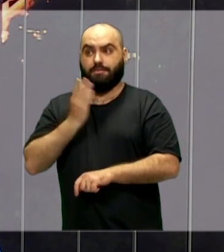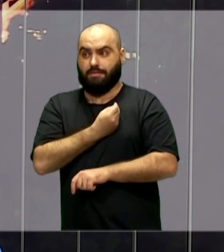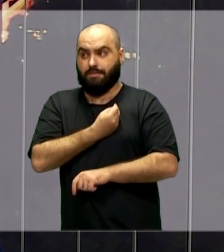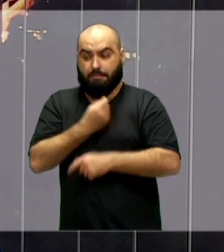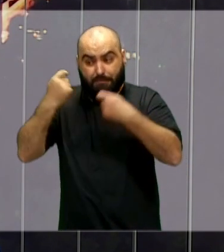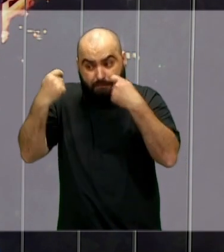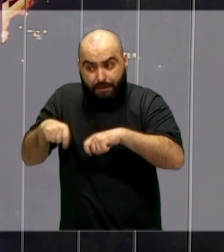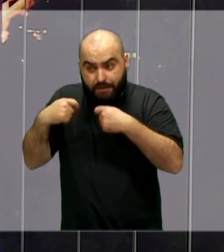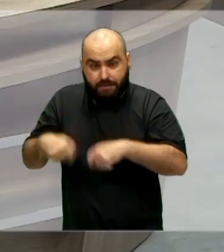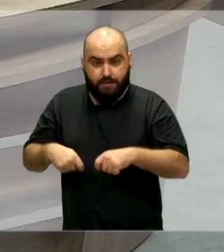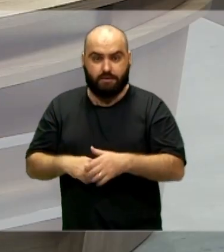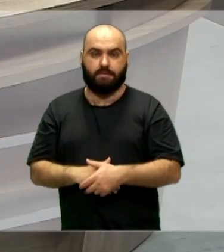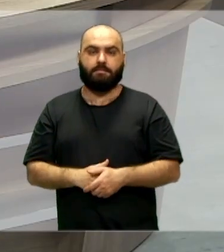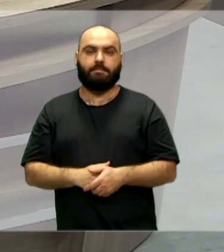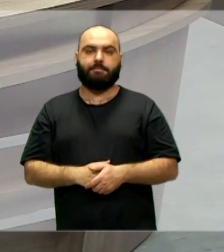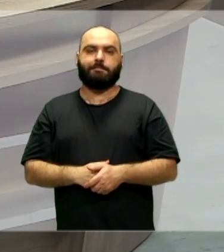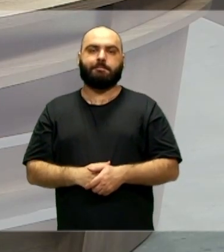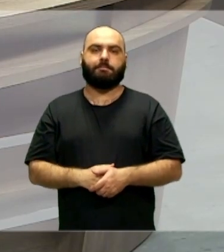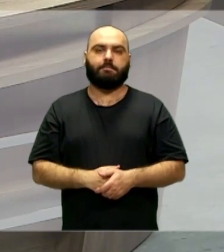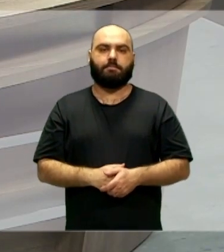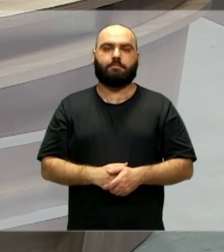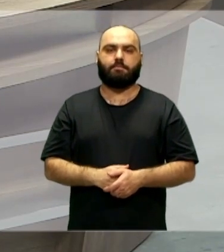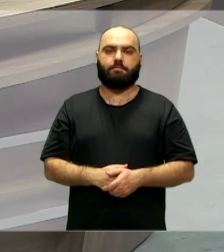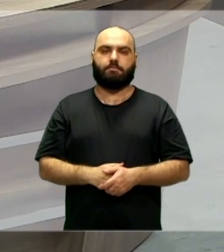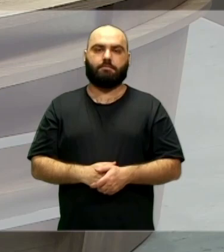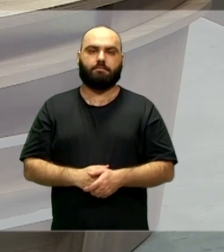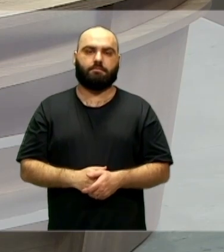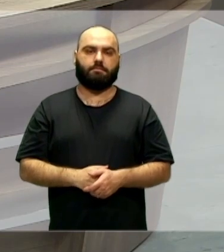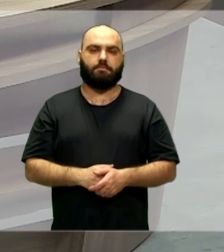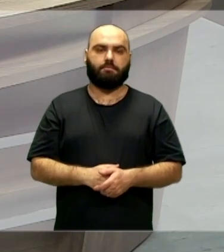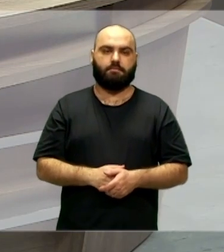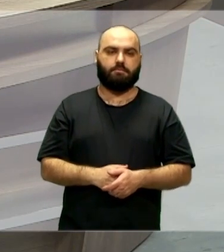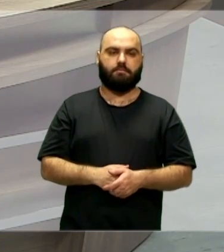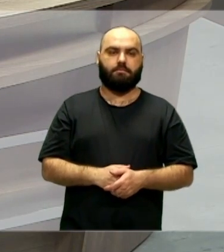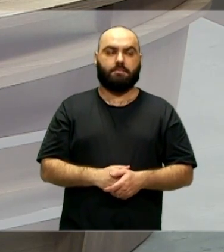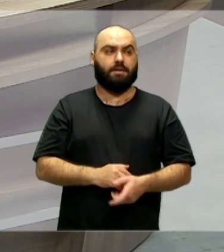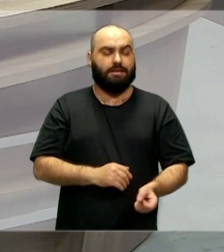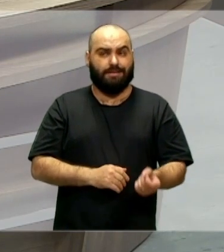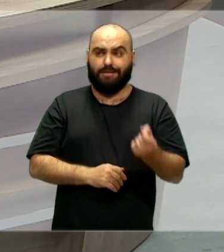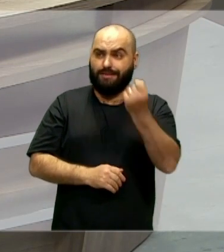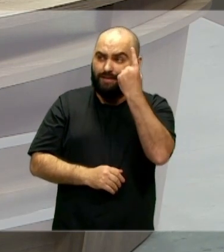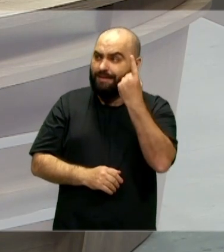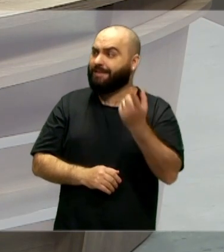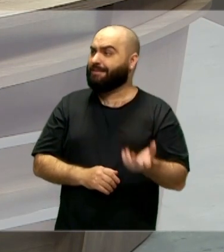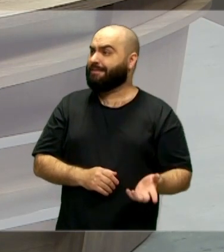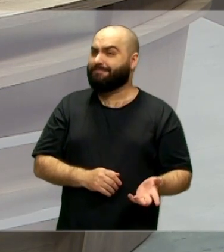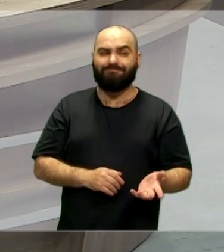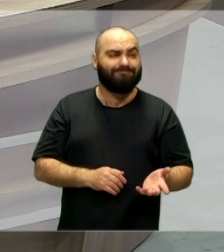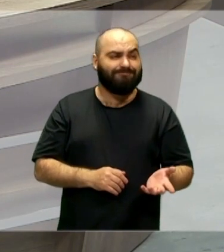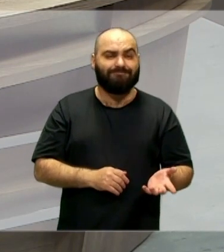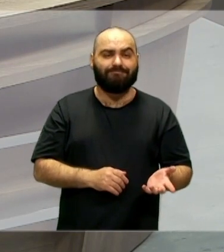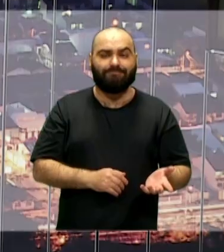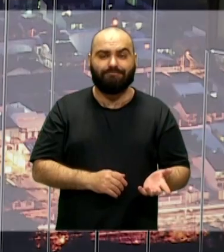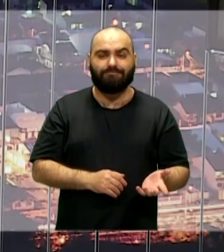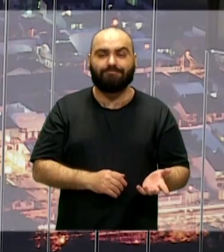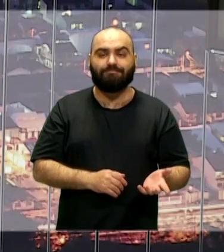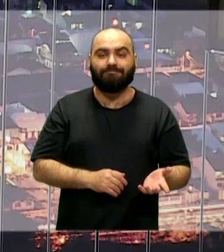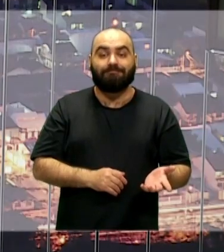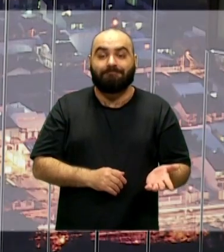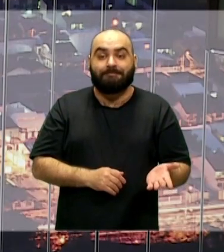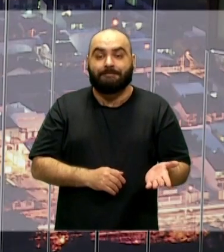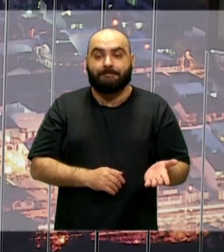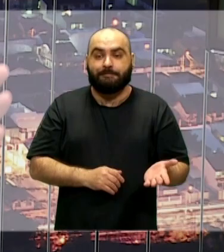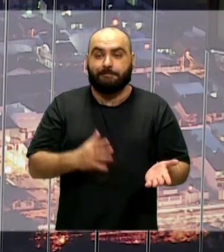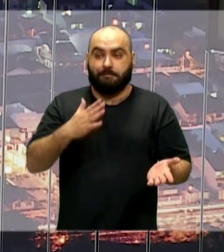é um privilégio? E é uma coisa tão estranha, porque, na verdade, assim, ó, na